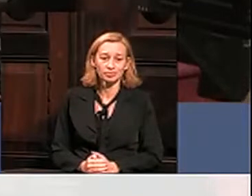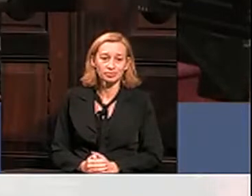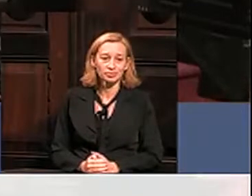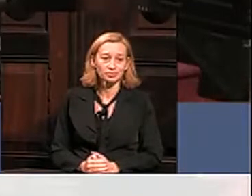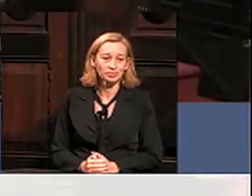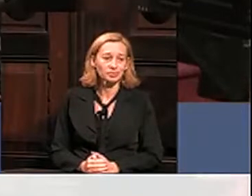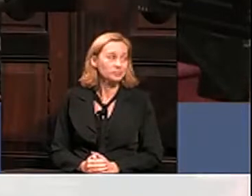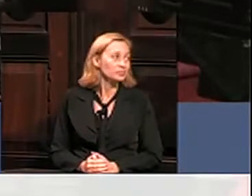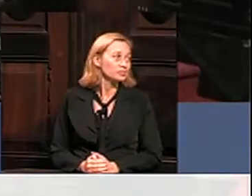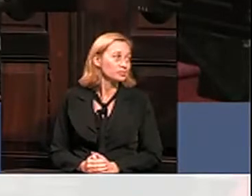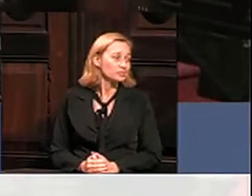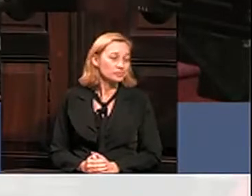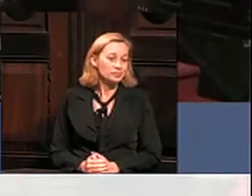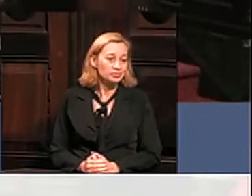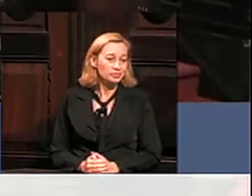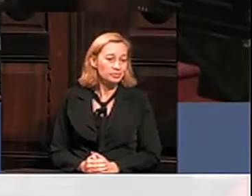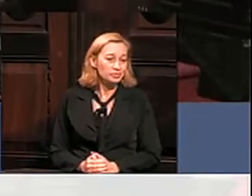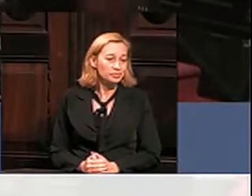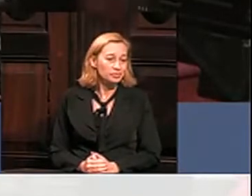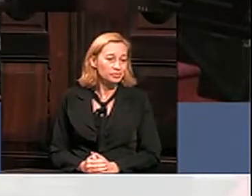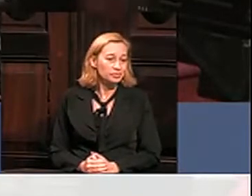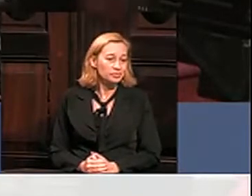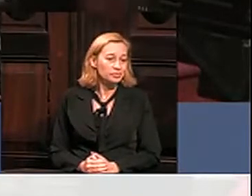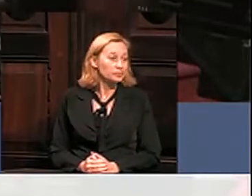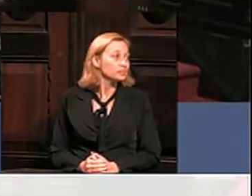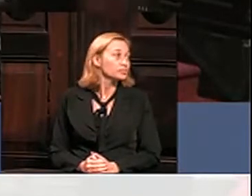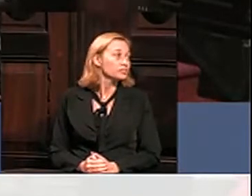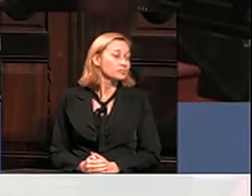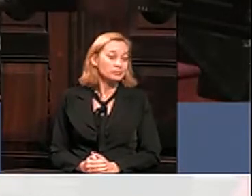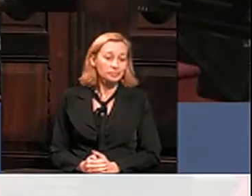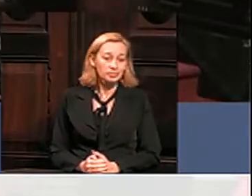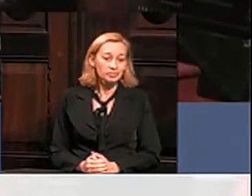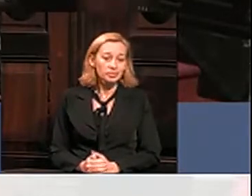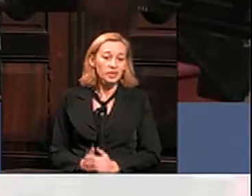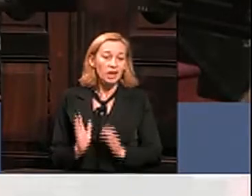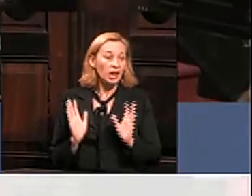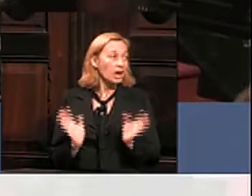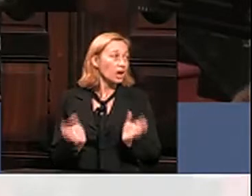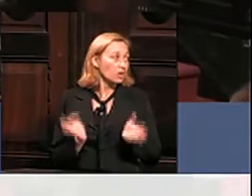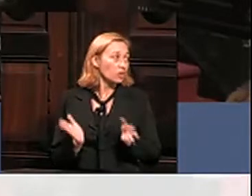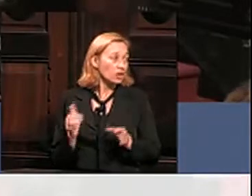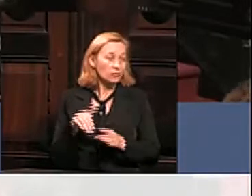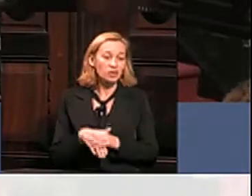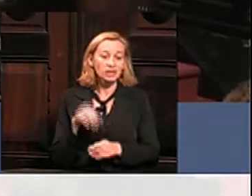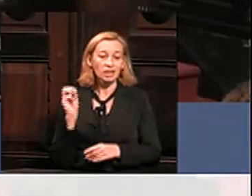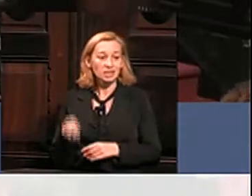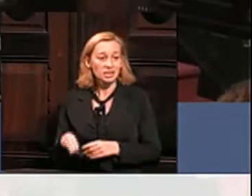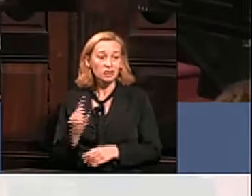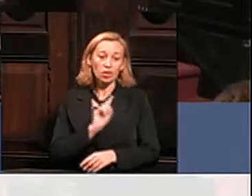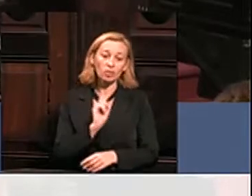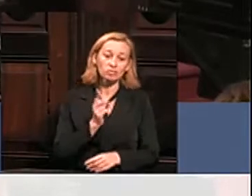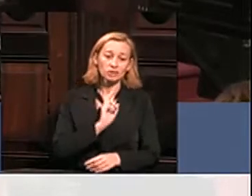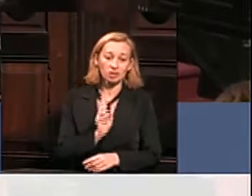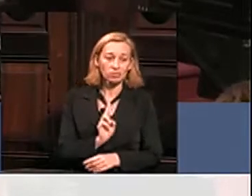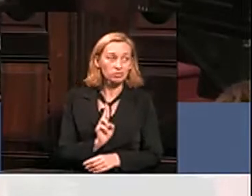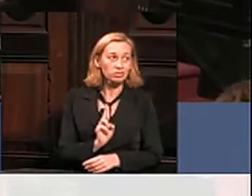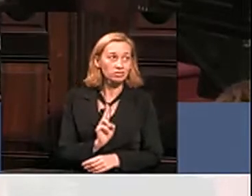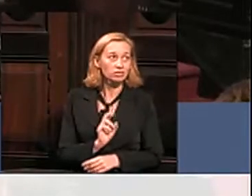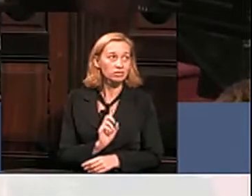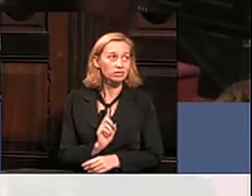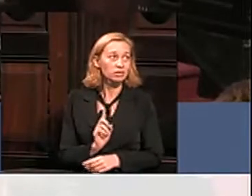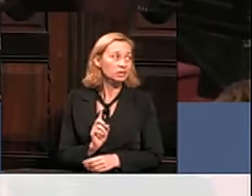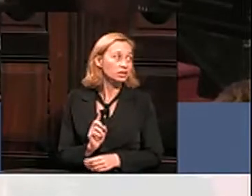Vamos lá, quer que vote como? Sim, pela rejeição? Senhor presidente. Ou não, quer pela rejeição? Eu vou encaminhar pela bancada, por favor.